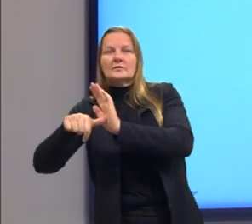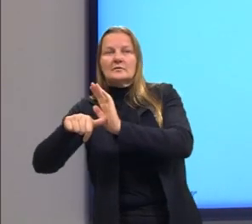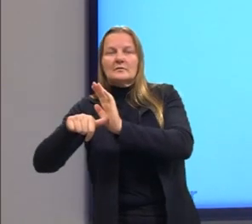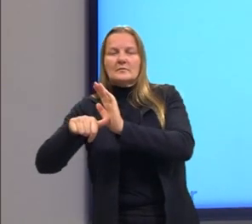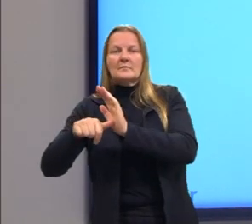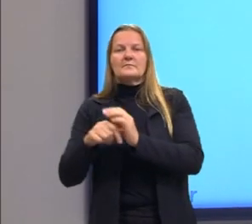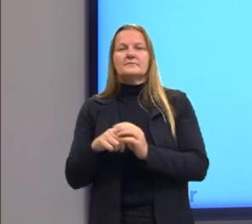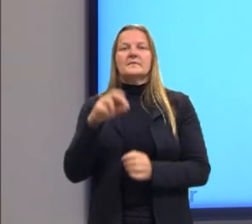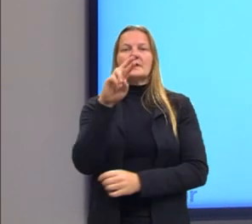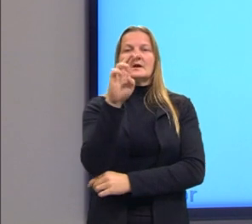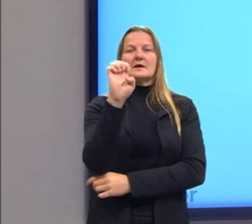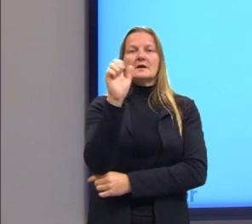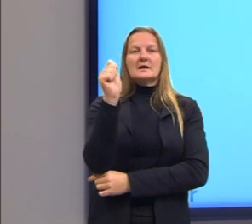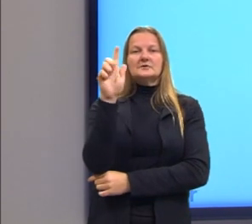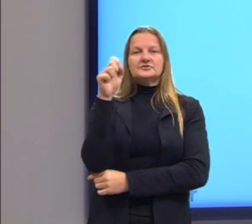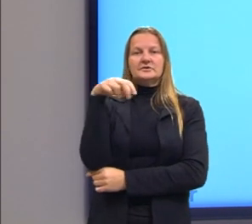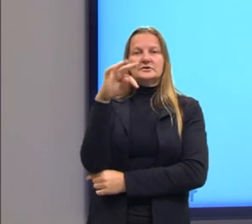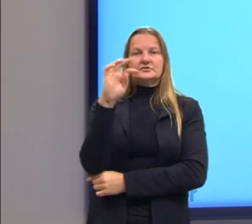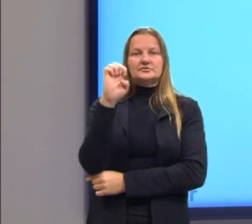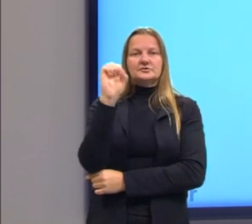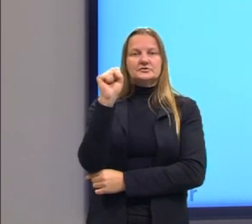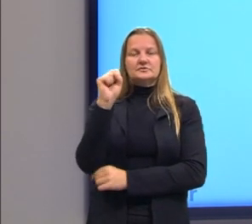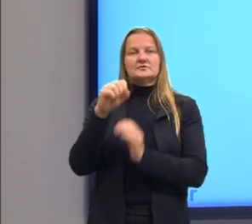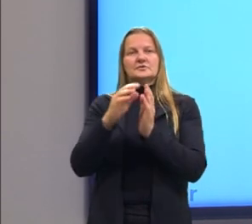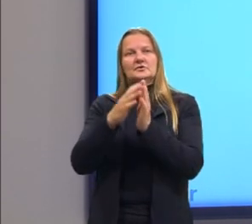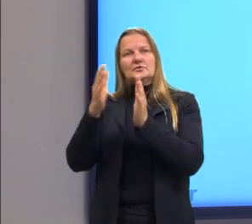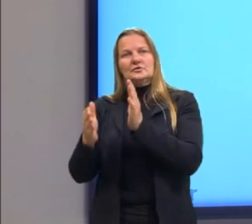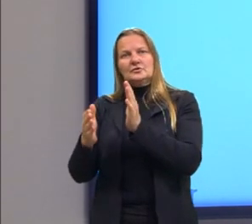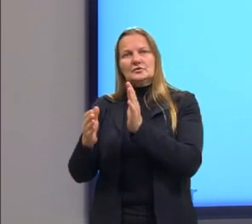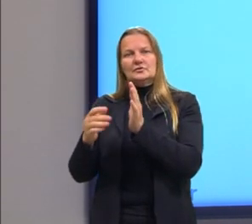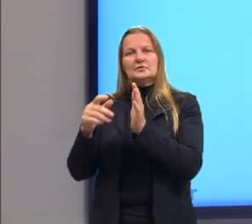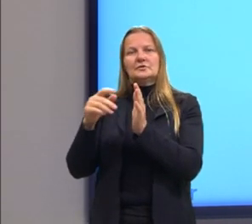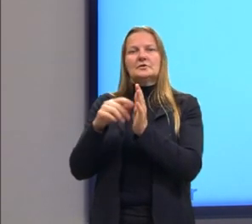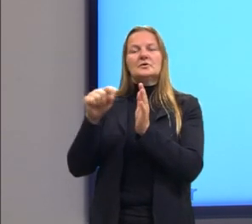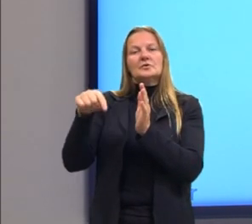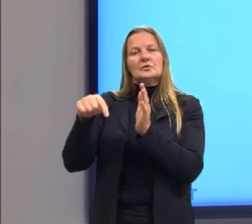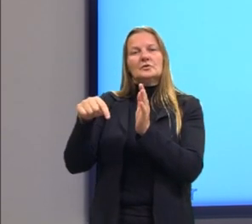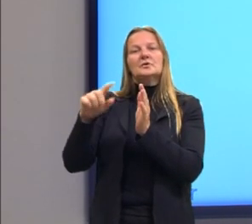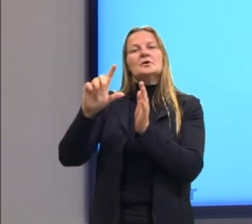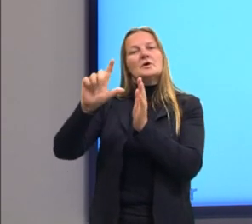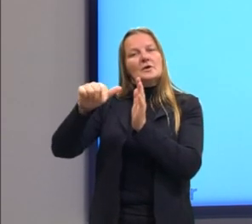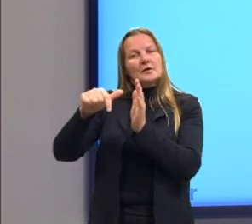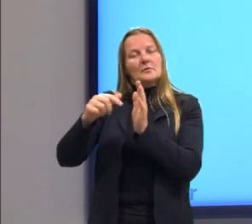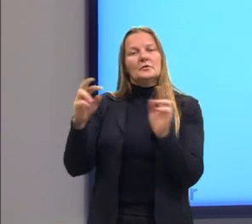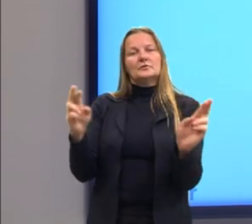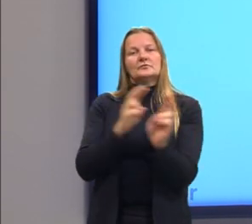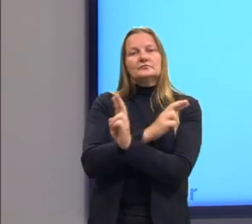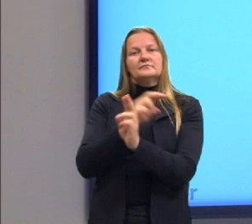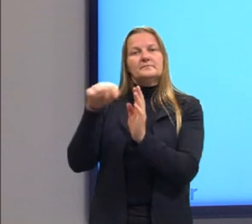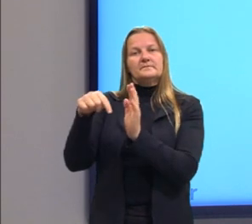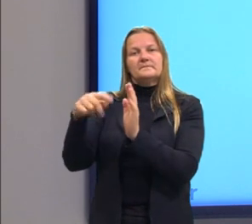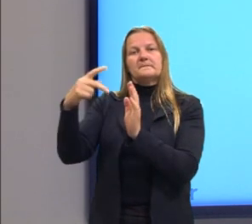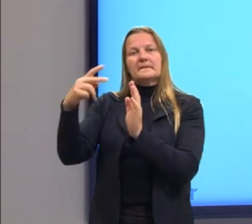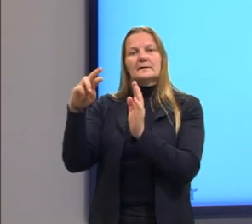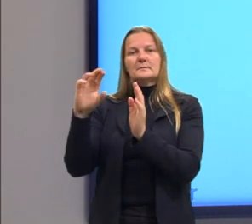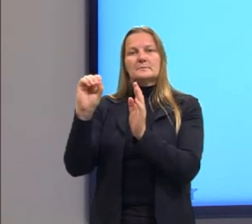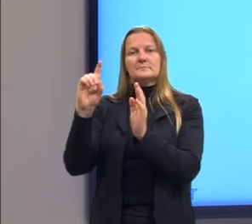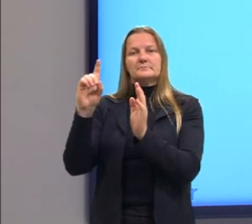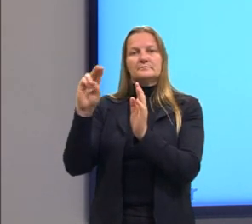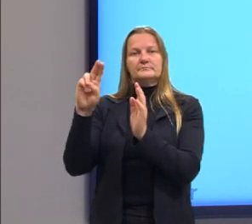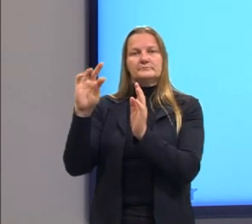calor dos reagentes e depois a gente Verifica o calor das da reação depois de ocorrer ou seja dos